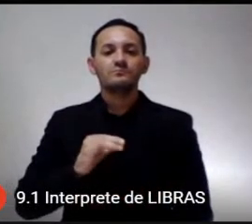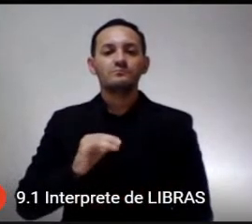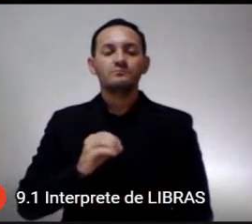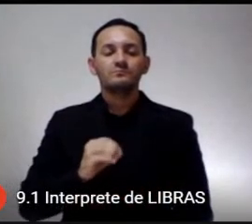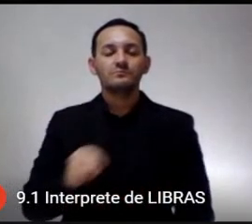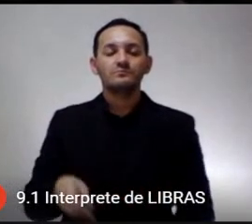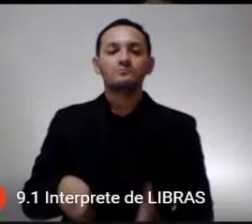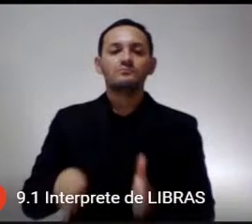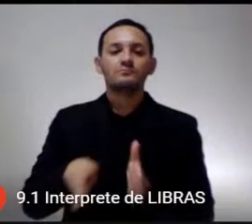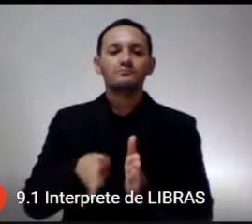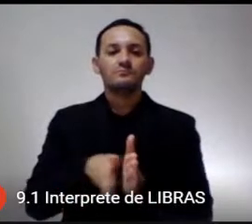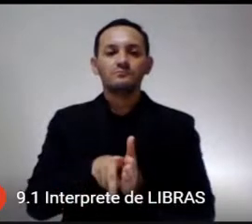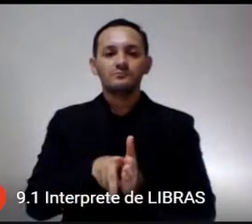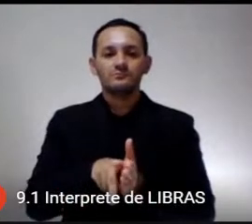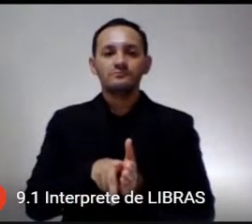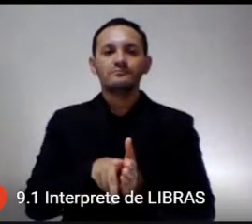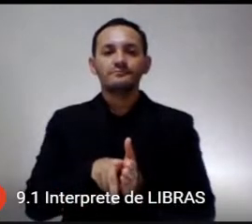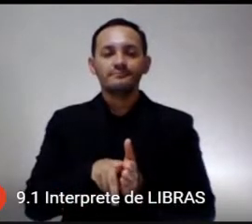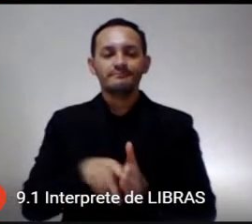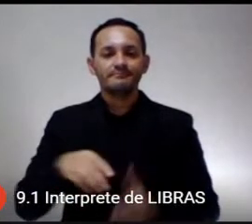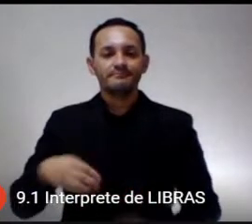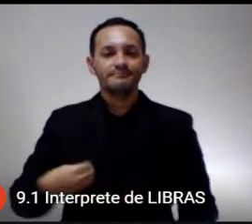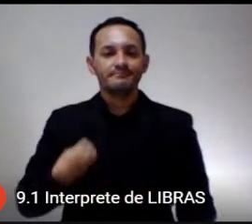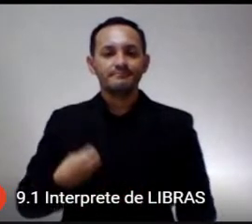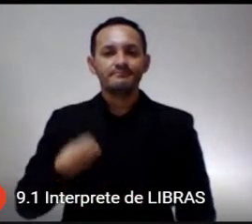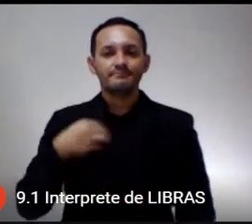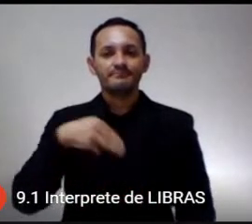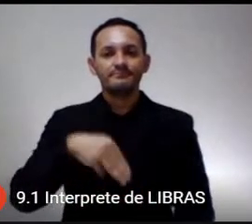membro desse regional,